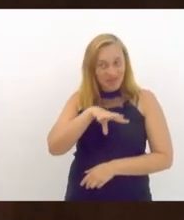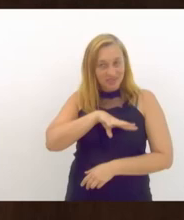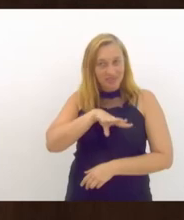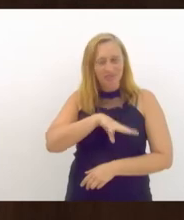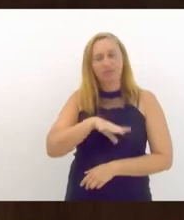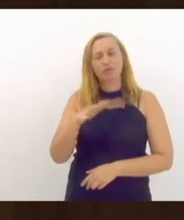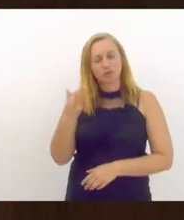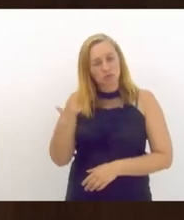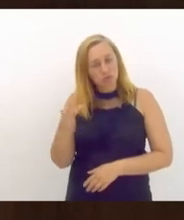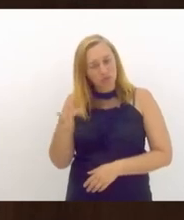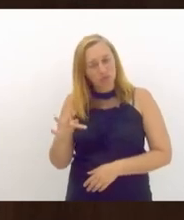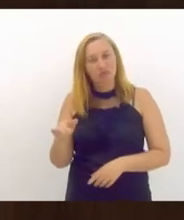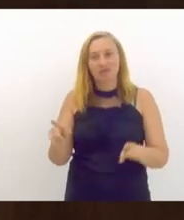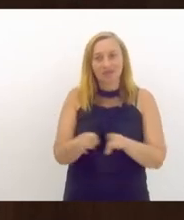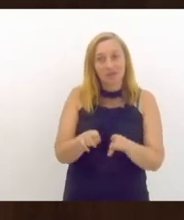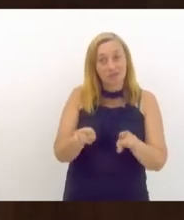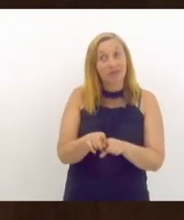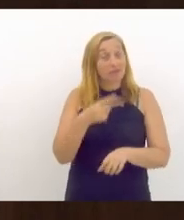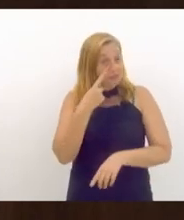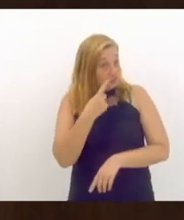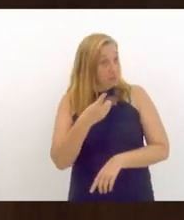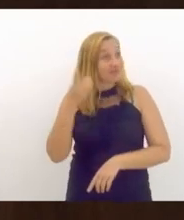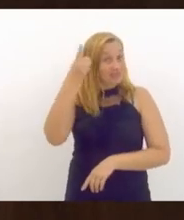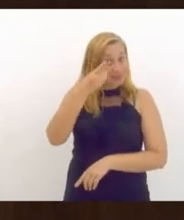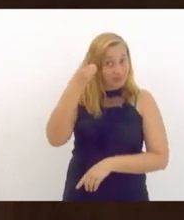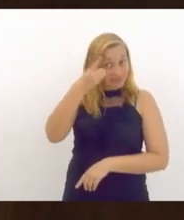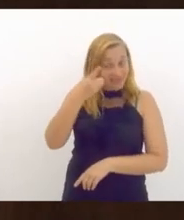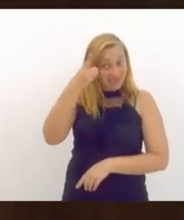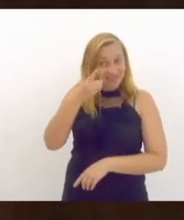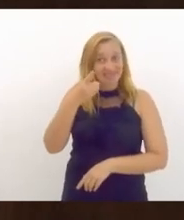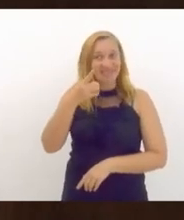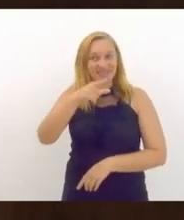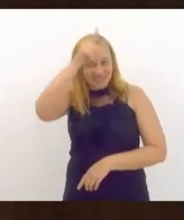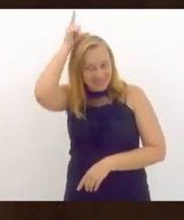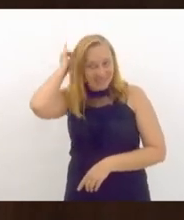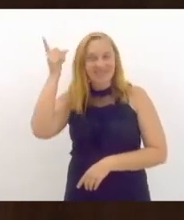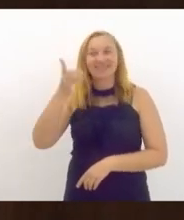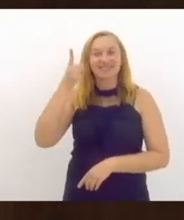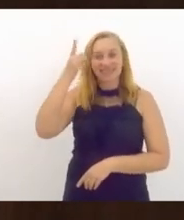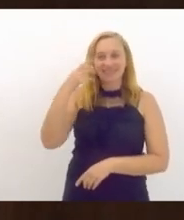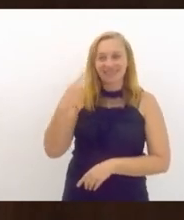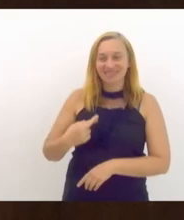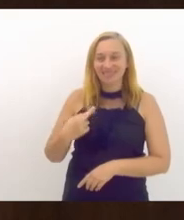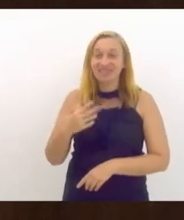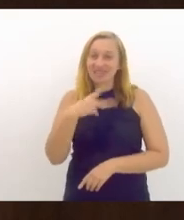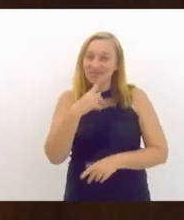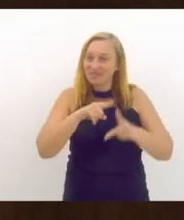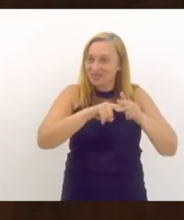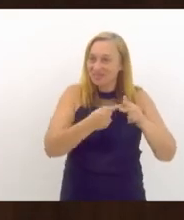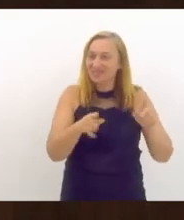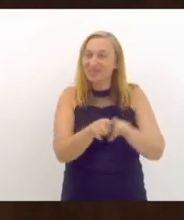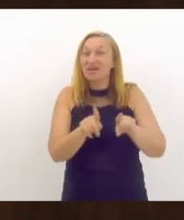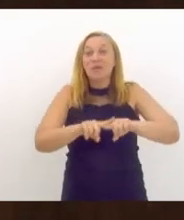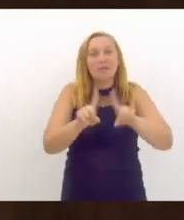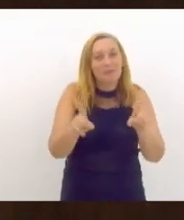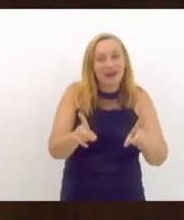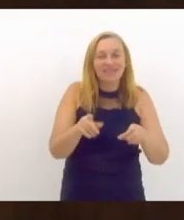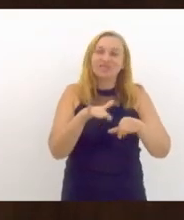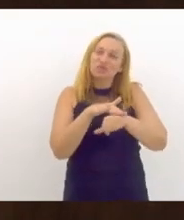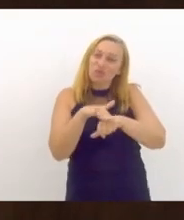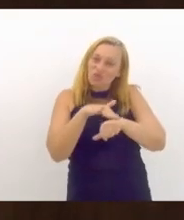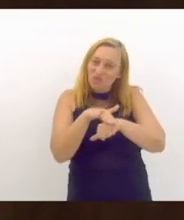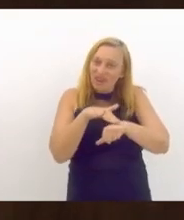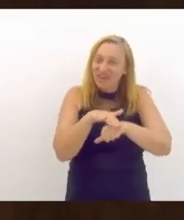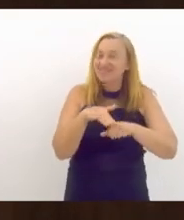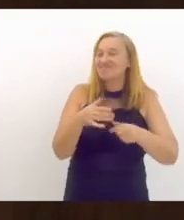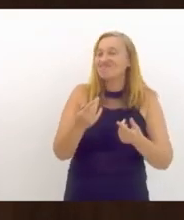dores também. Tá, deputada Paulo? Me dá muitas dores. A deputada Renata já fez a correção. Mas, nas conversas que a